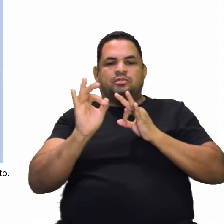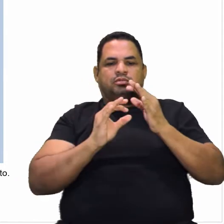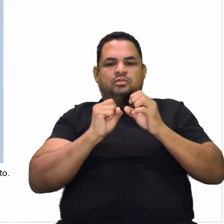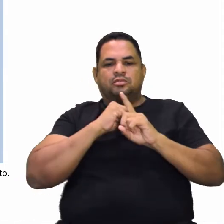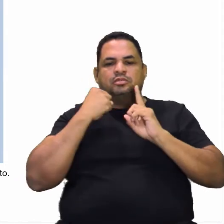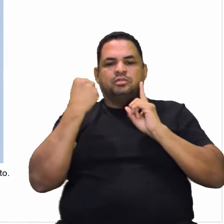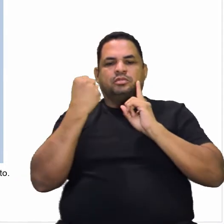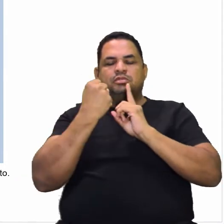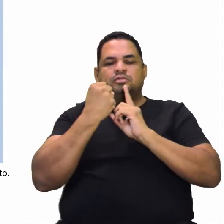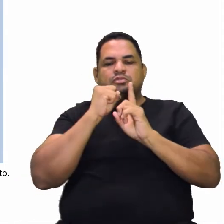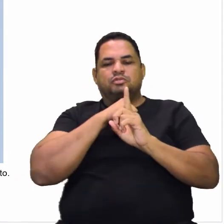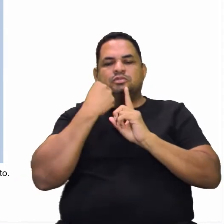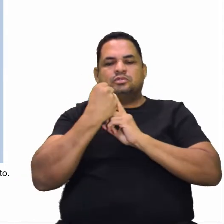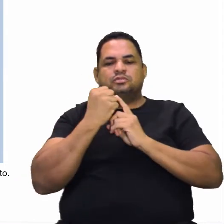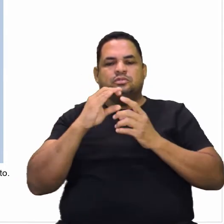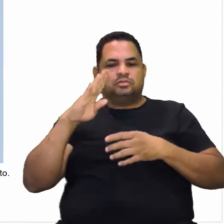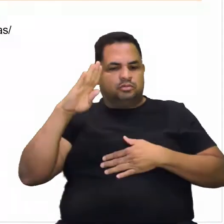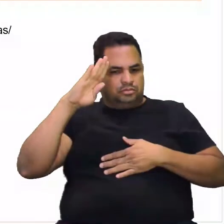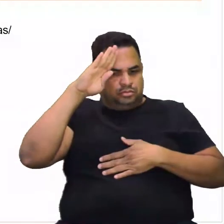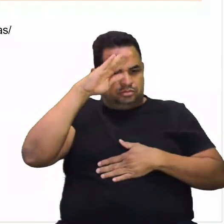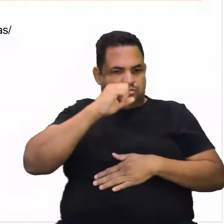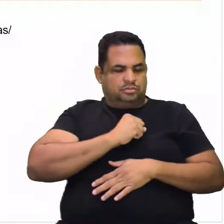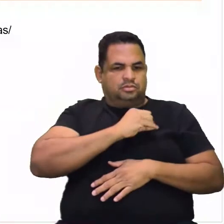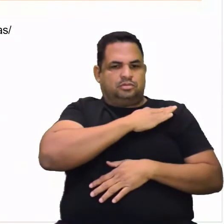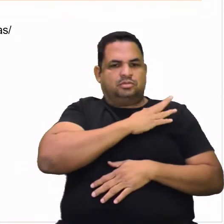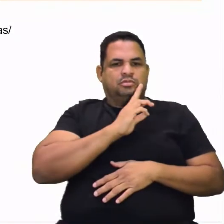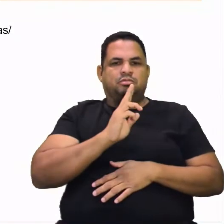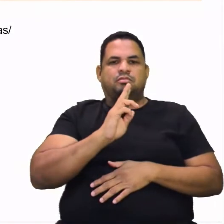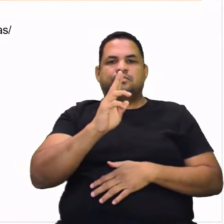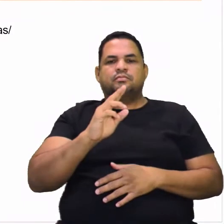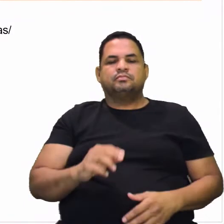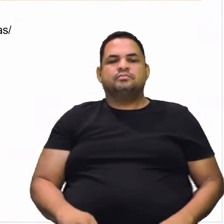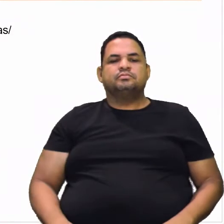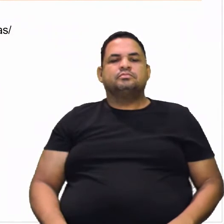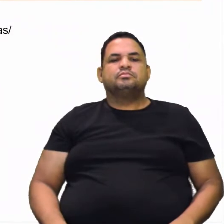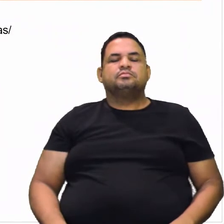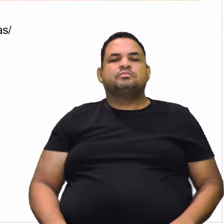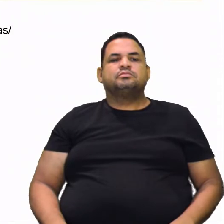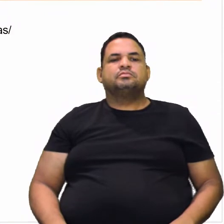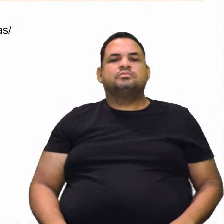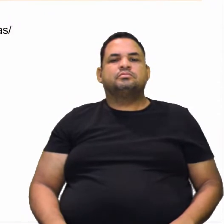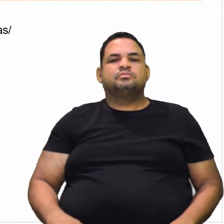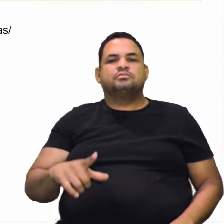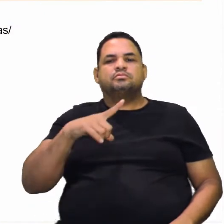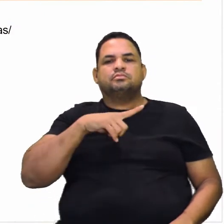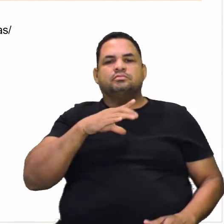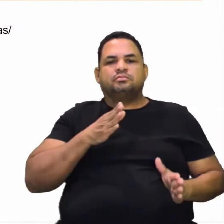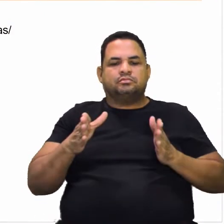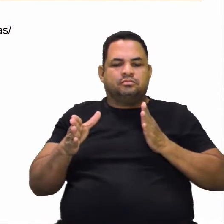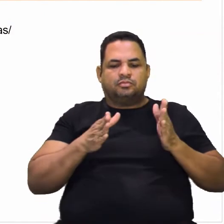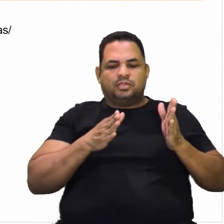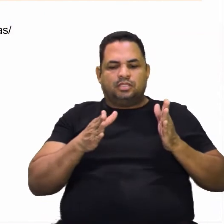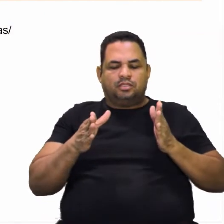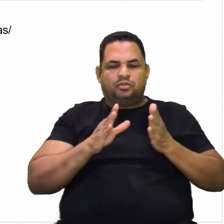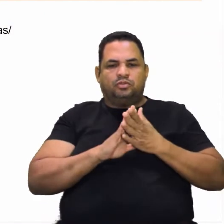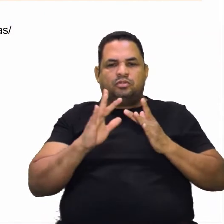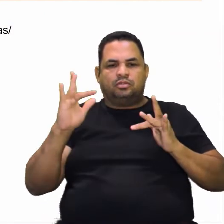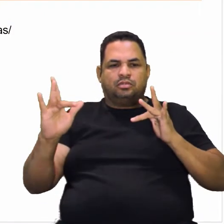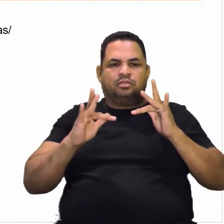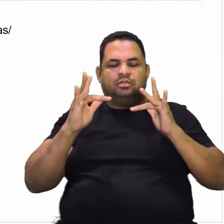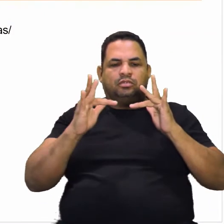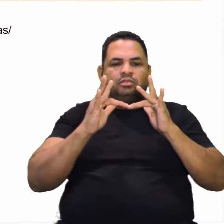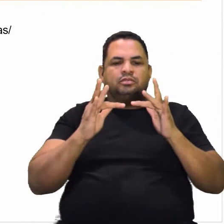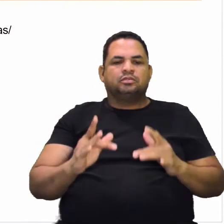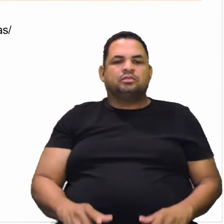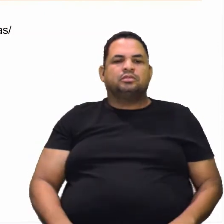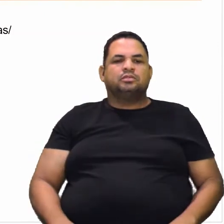sociedade militarista conservadora. E aí a gente chega ao período clássico. Período